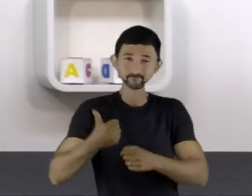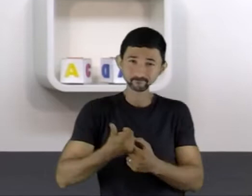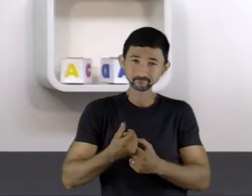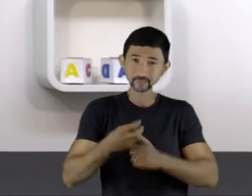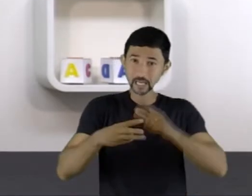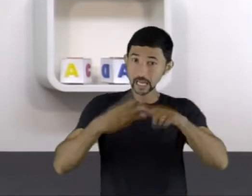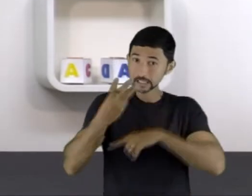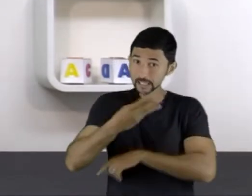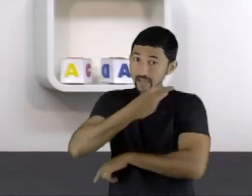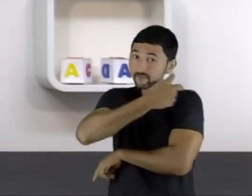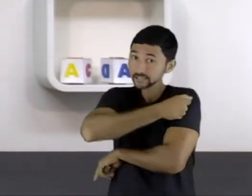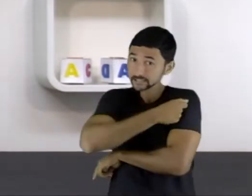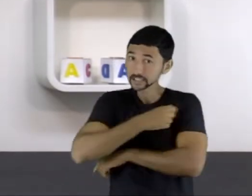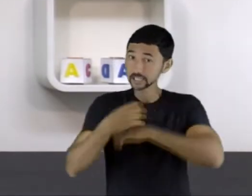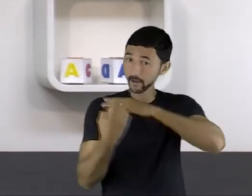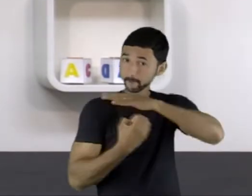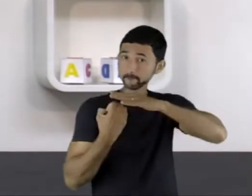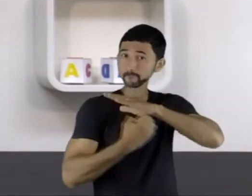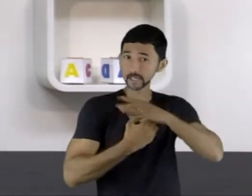prometendo